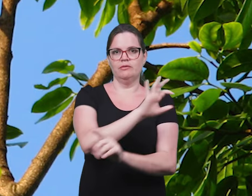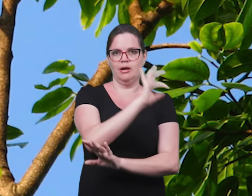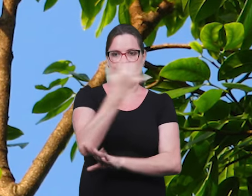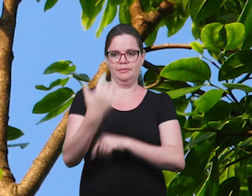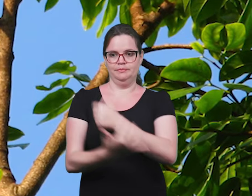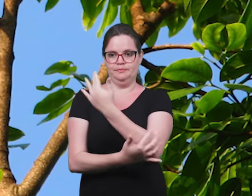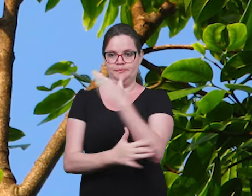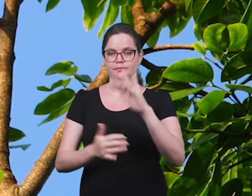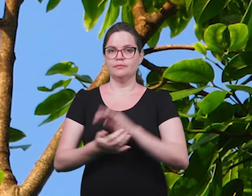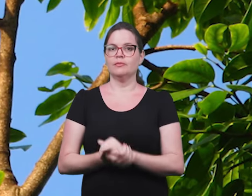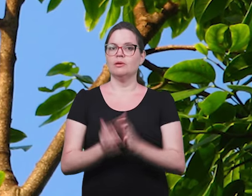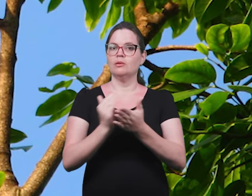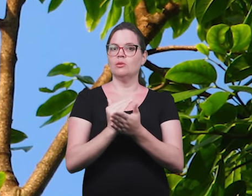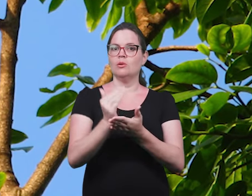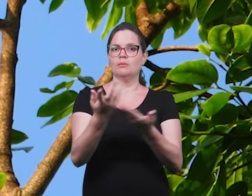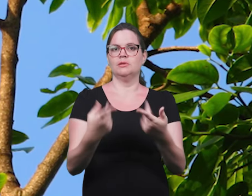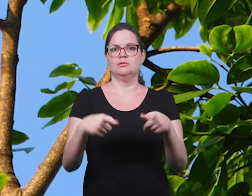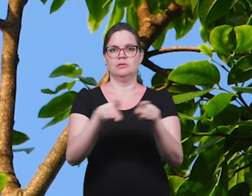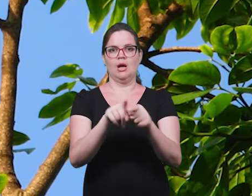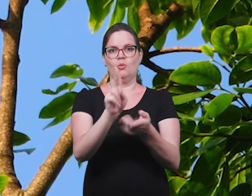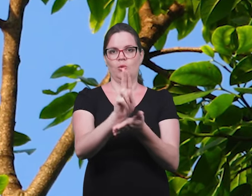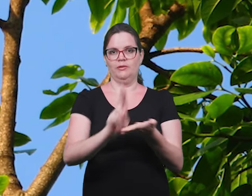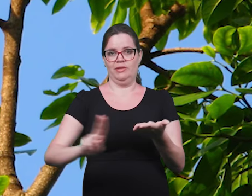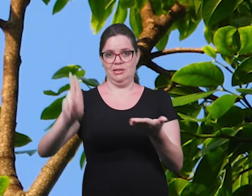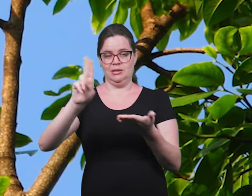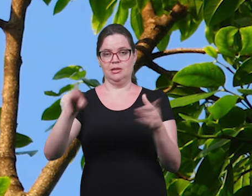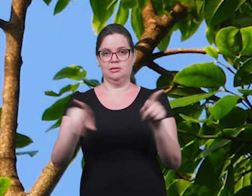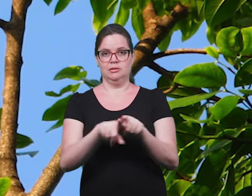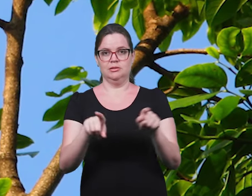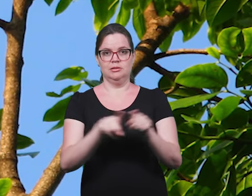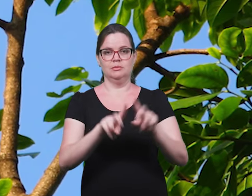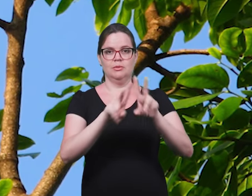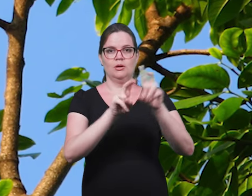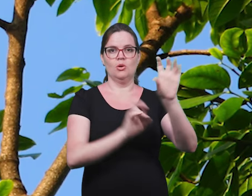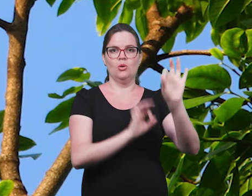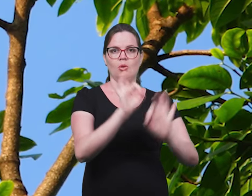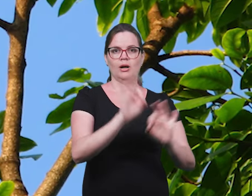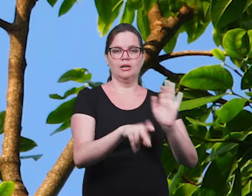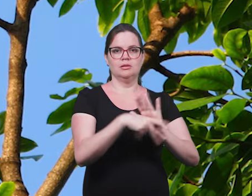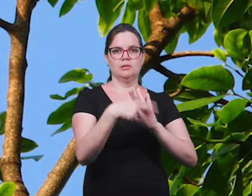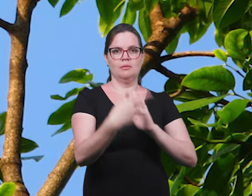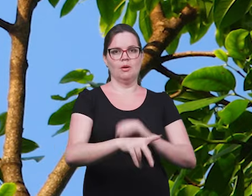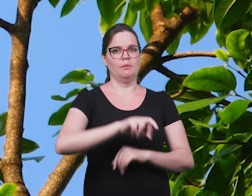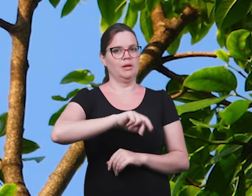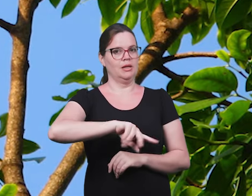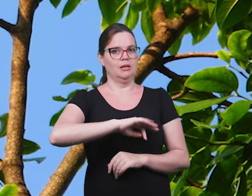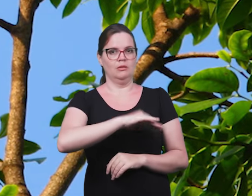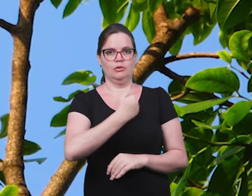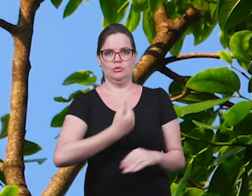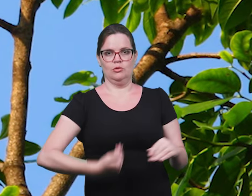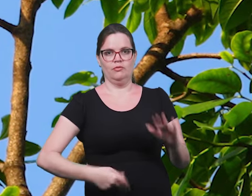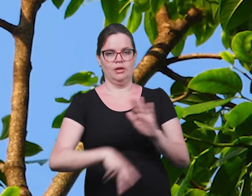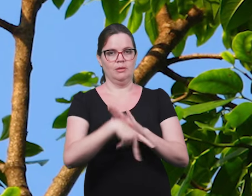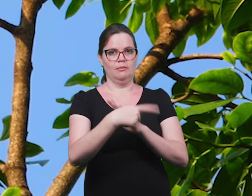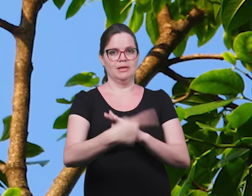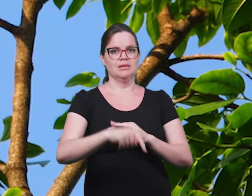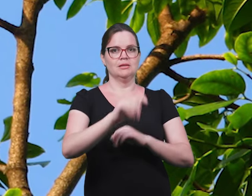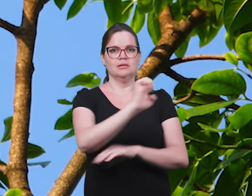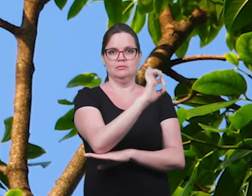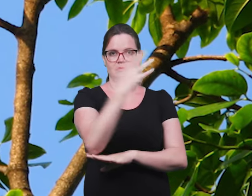A iniciativa foi uma parceria entre a universidade e a organização não governamental